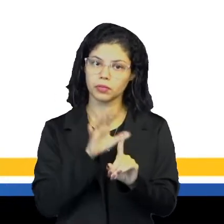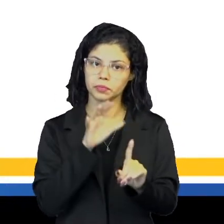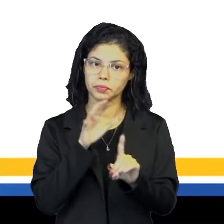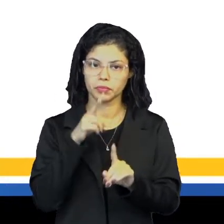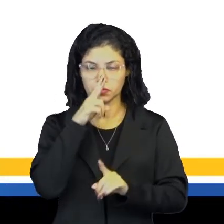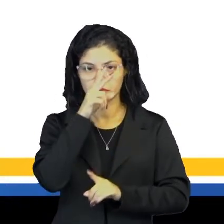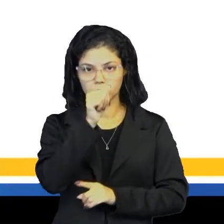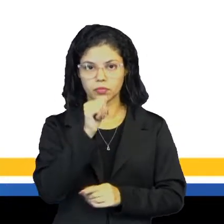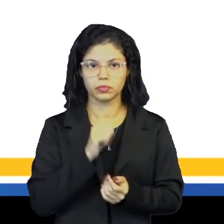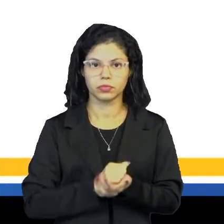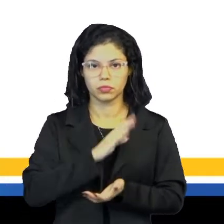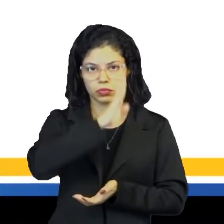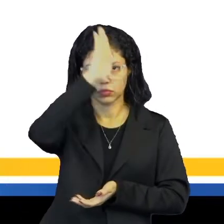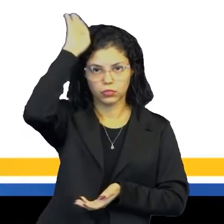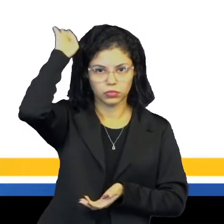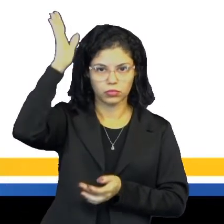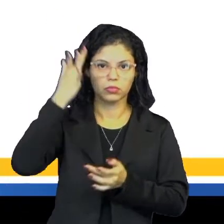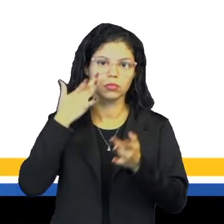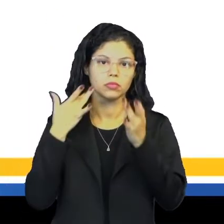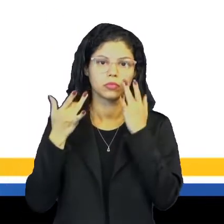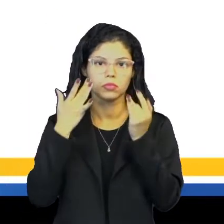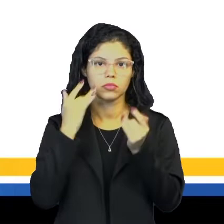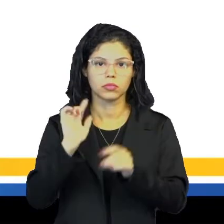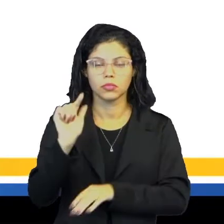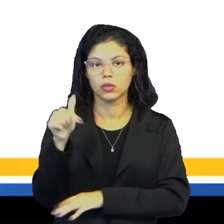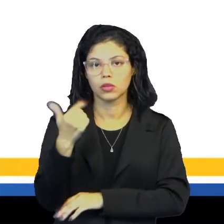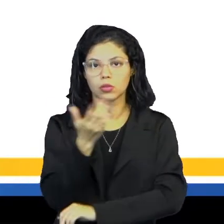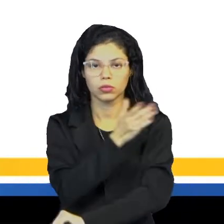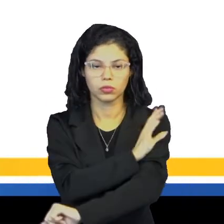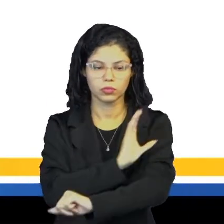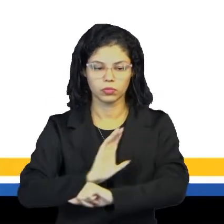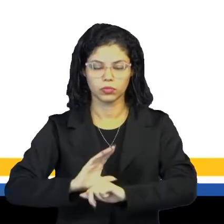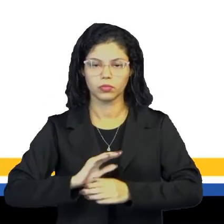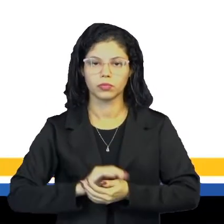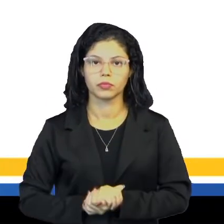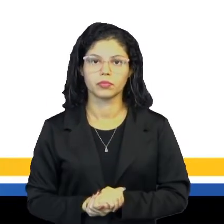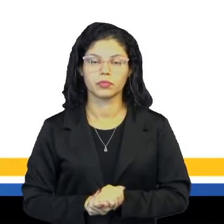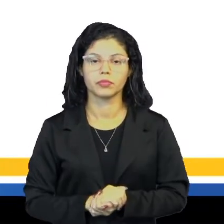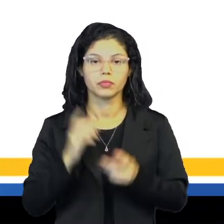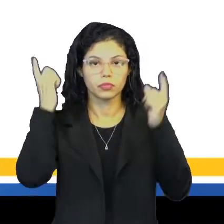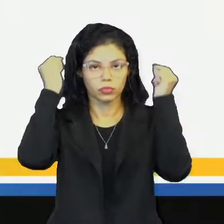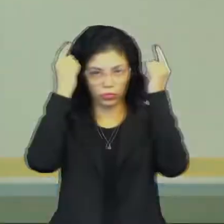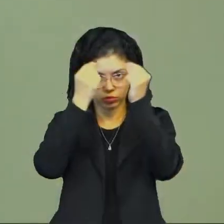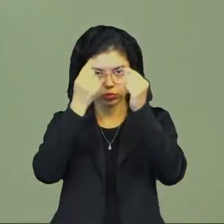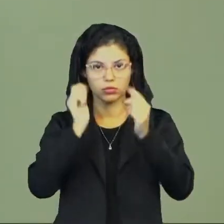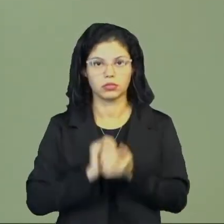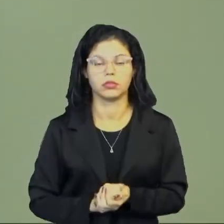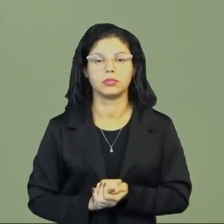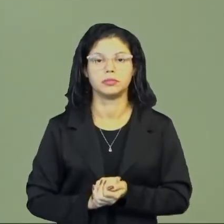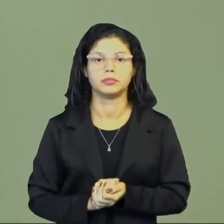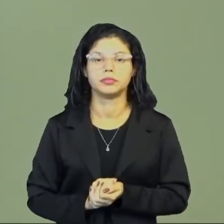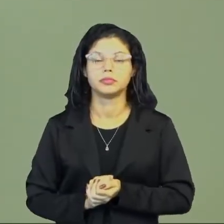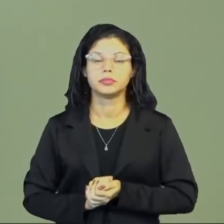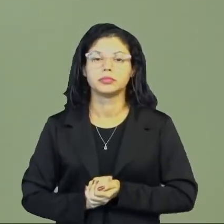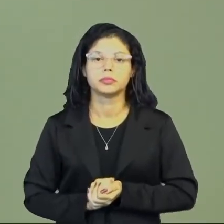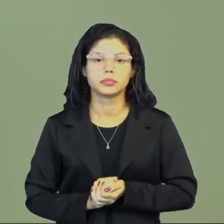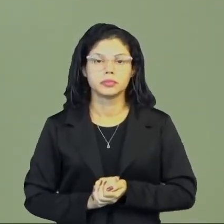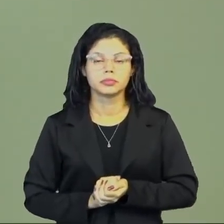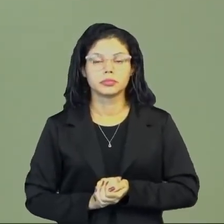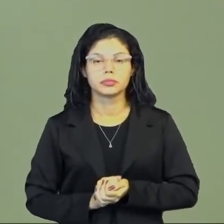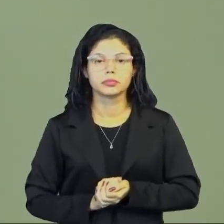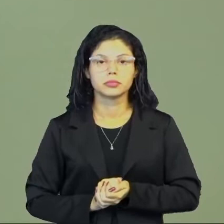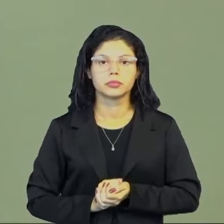influenciou fortemente o teatro romano e outras culturas. Então, foi na Grécia,